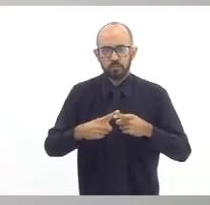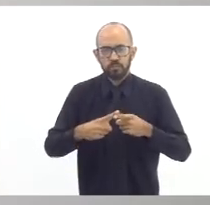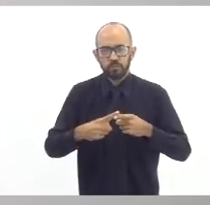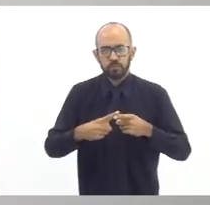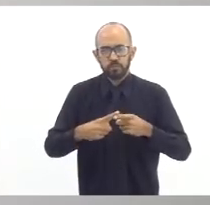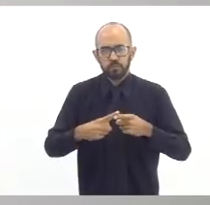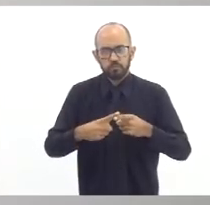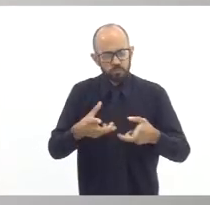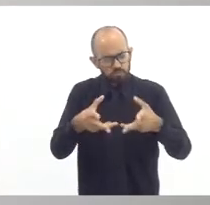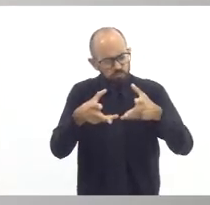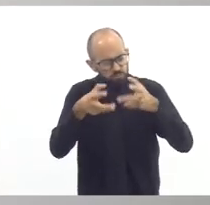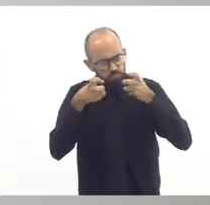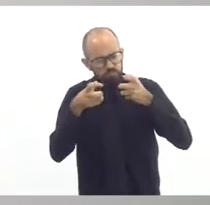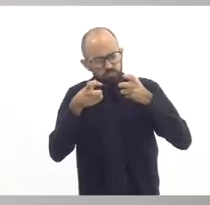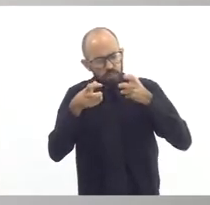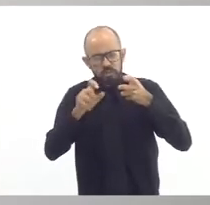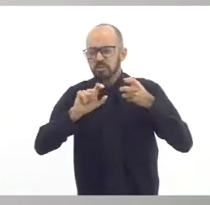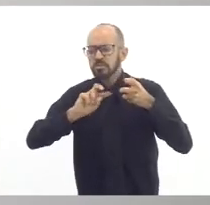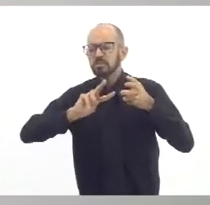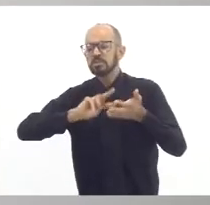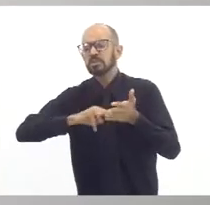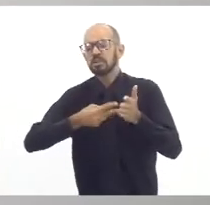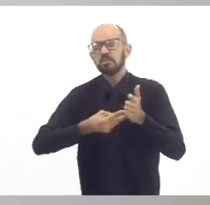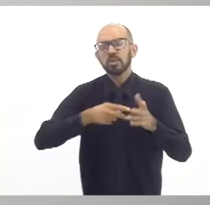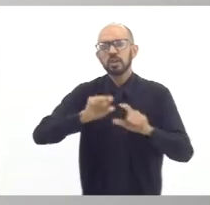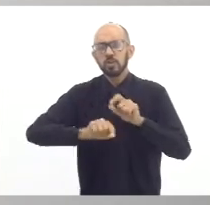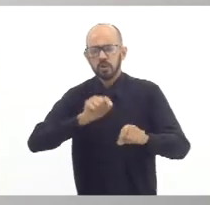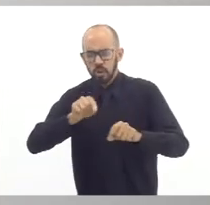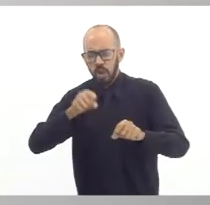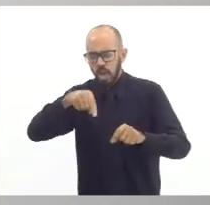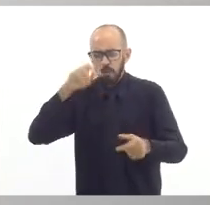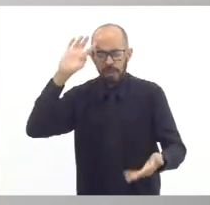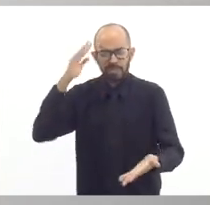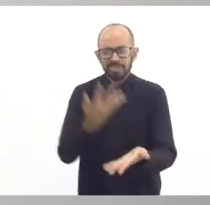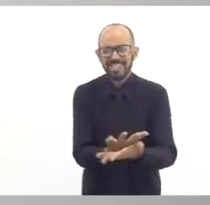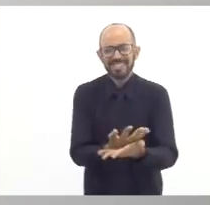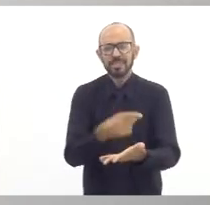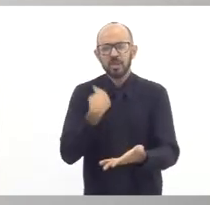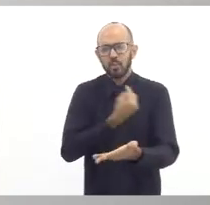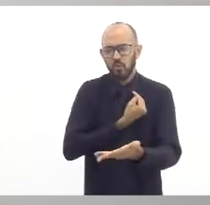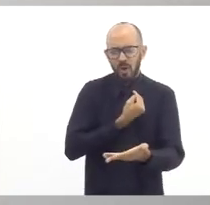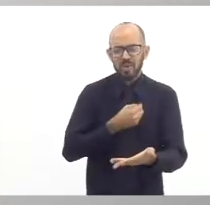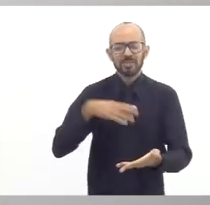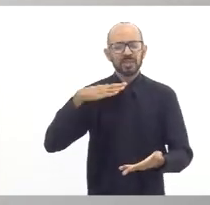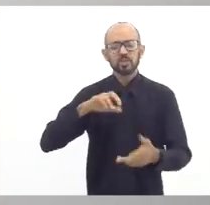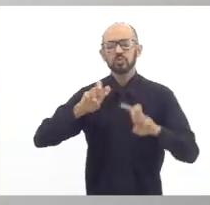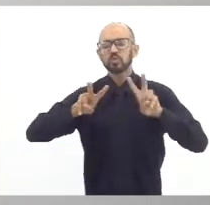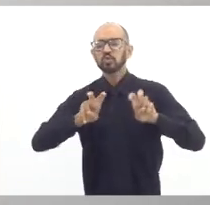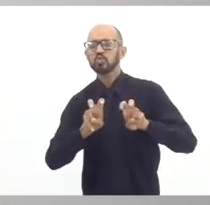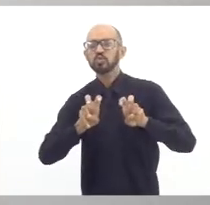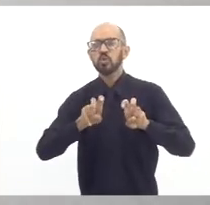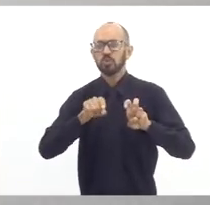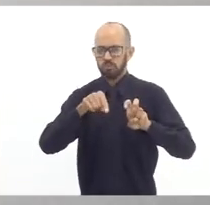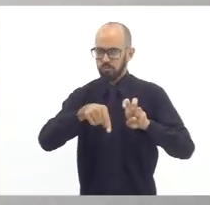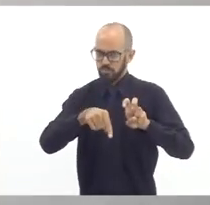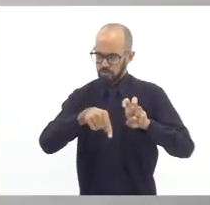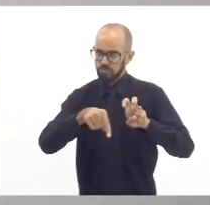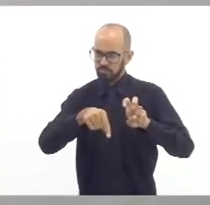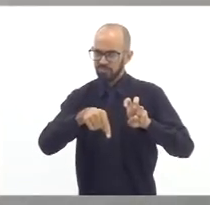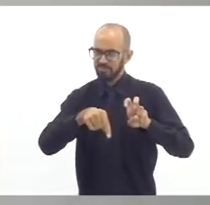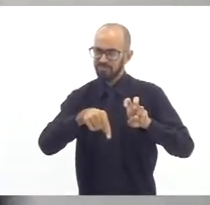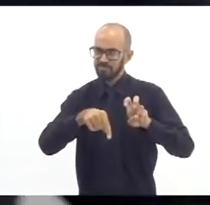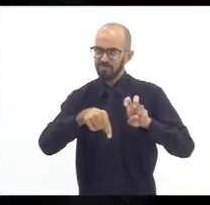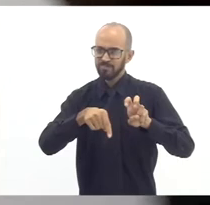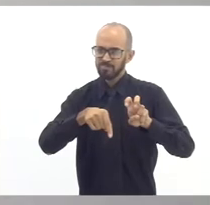o ouvir significa exatamente para uma decisão nossa em relação àquilo que a gente está querendo. Porque realmente